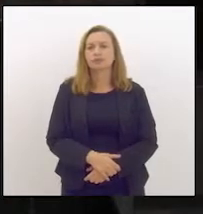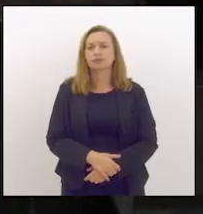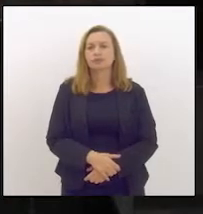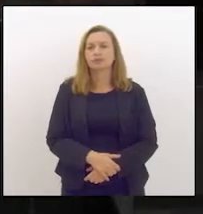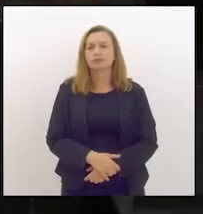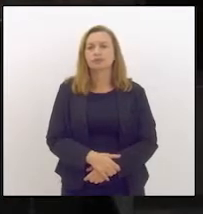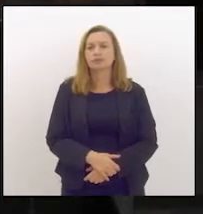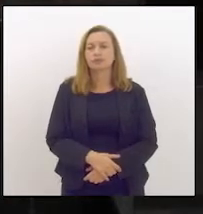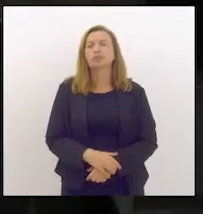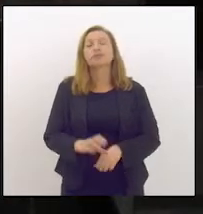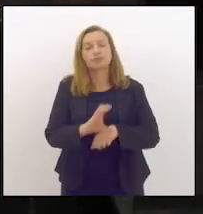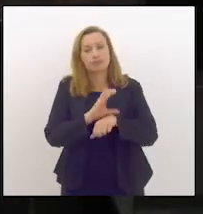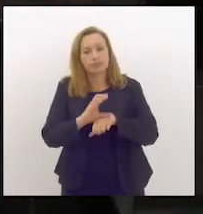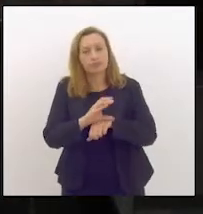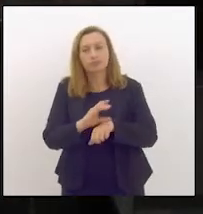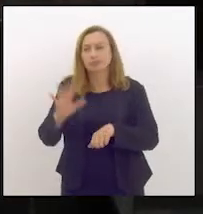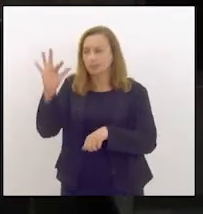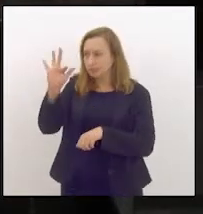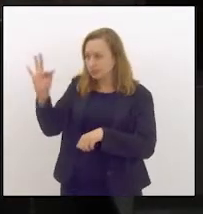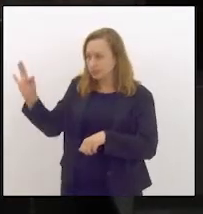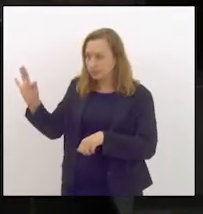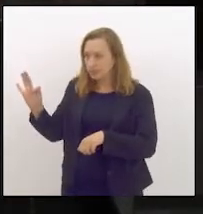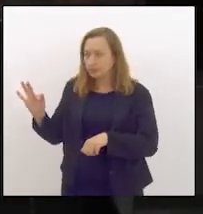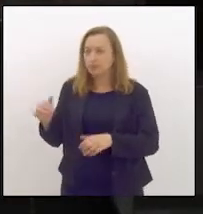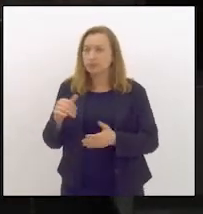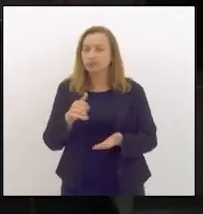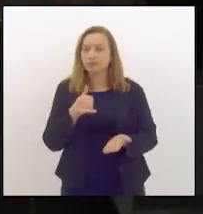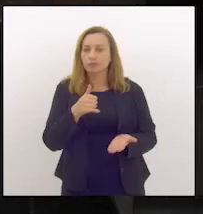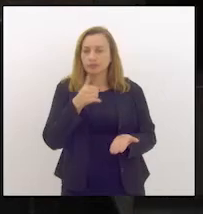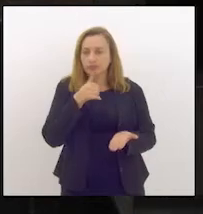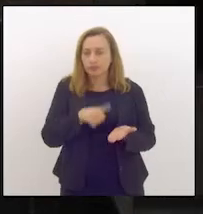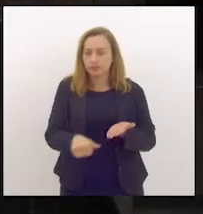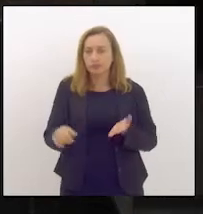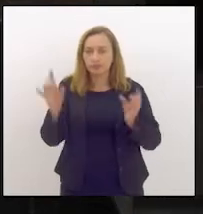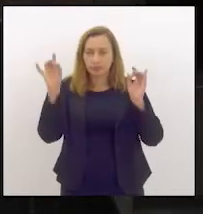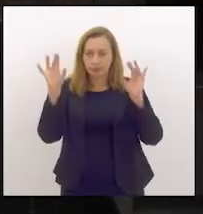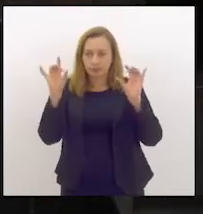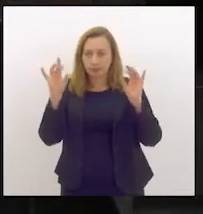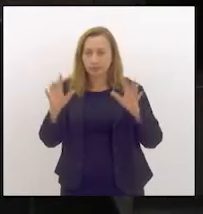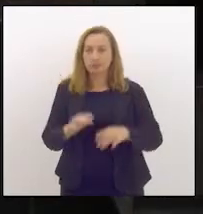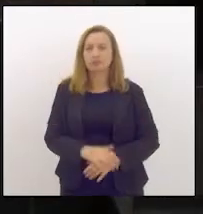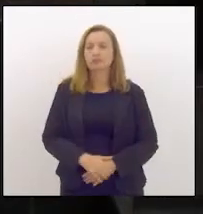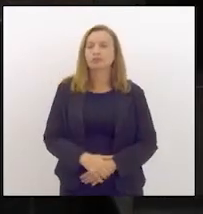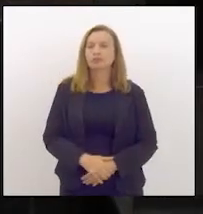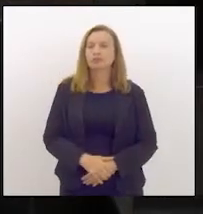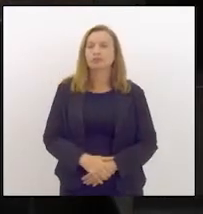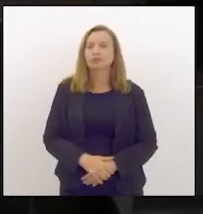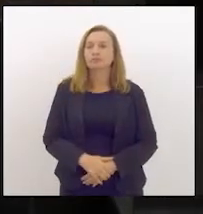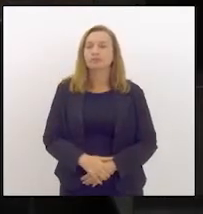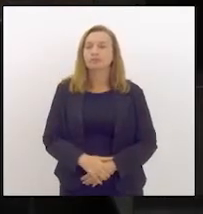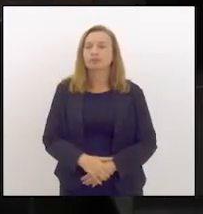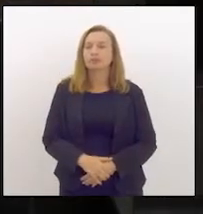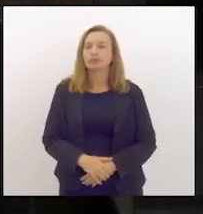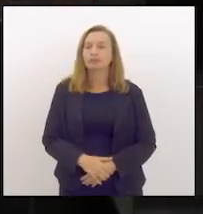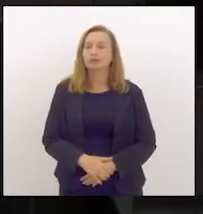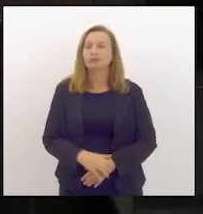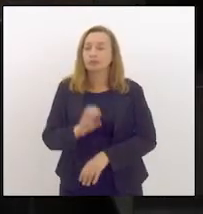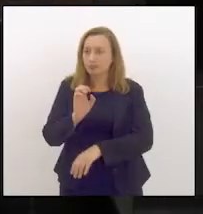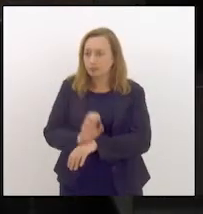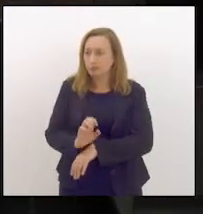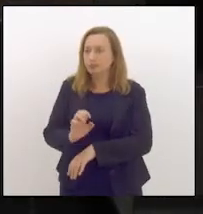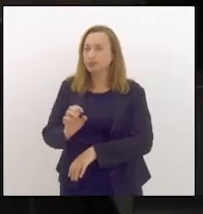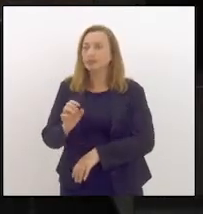a nossa construção federal Nossa Carta Magna Oi e para que haja um estado de bem-estar